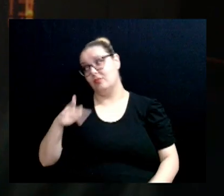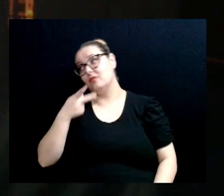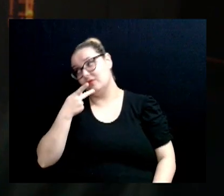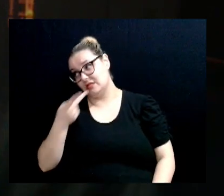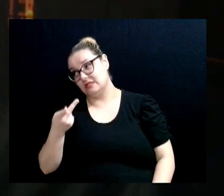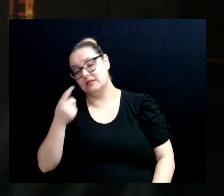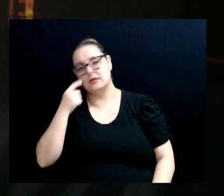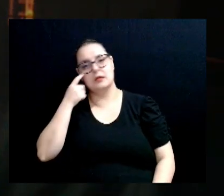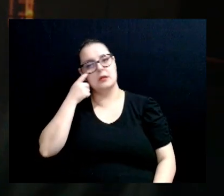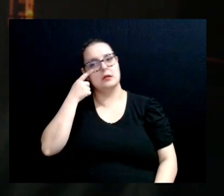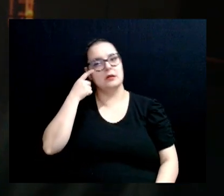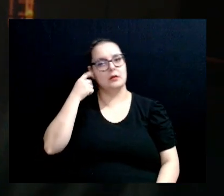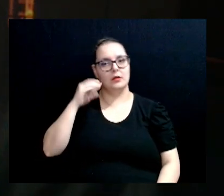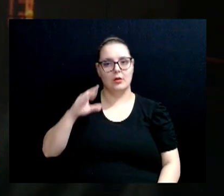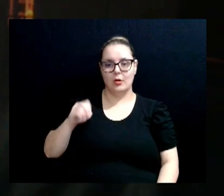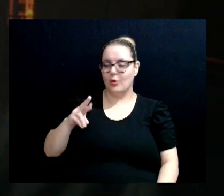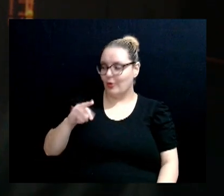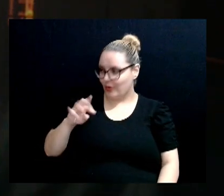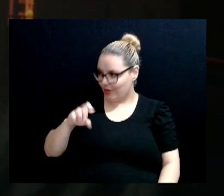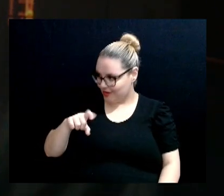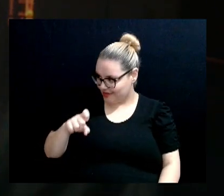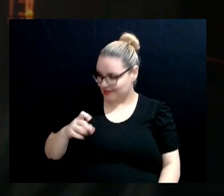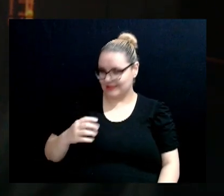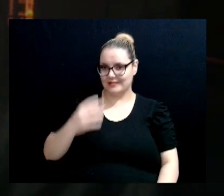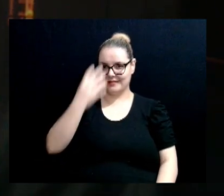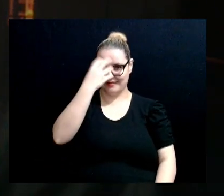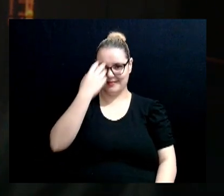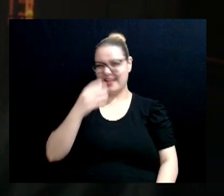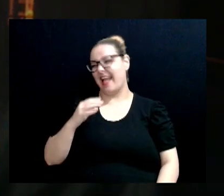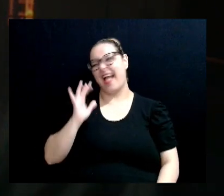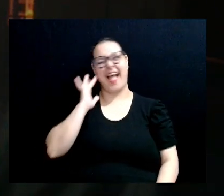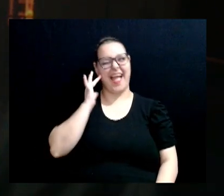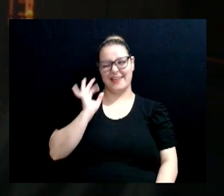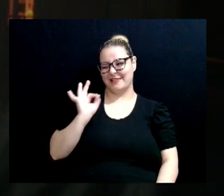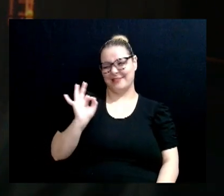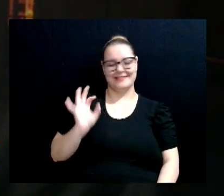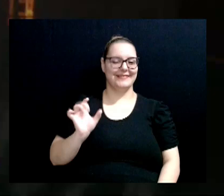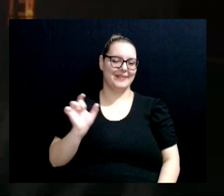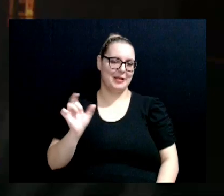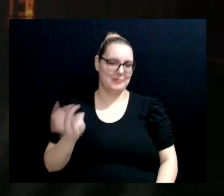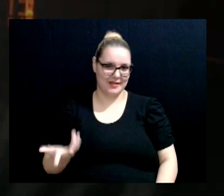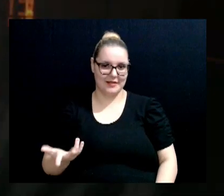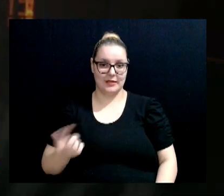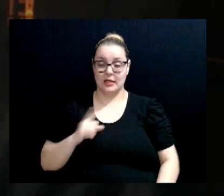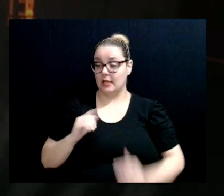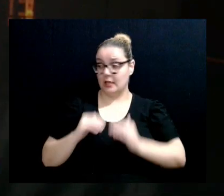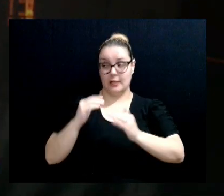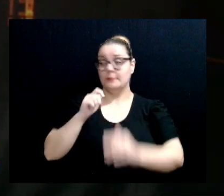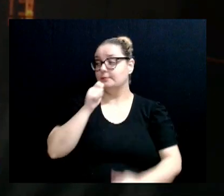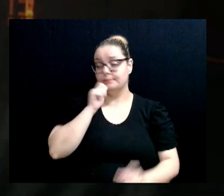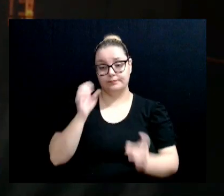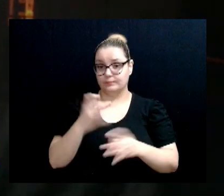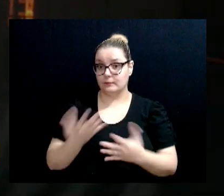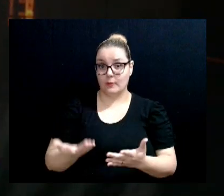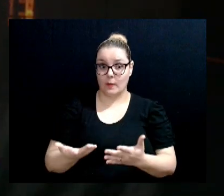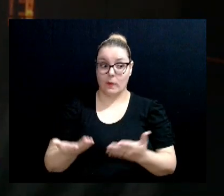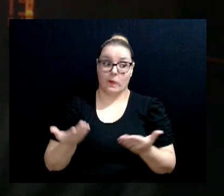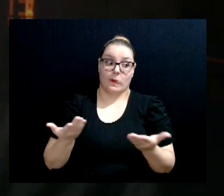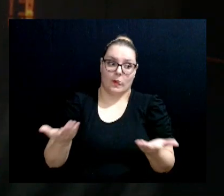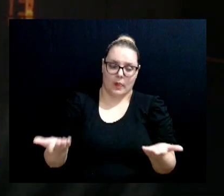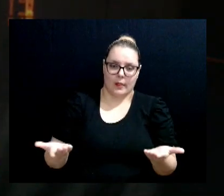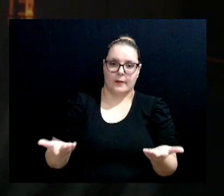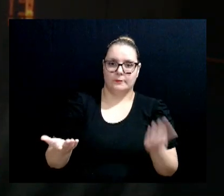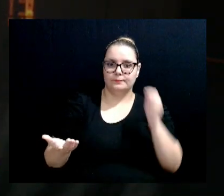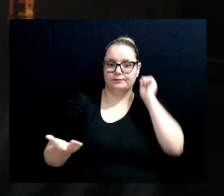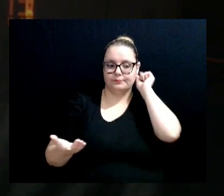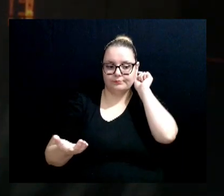córtex pré-frontal, acho chique isso, ele não está totalmente formado, né? E aí acaba deixando a pessoa mais